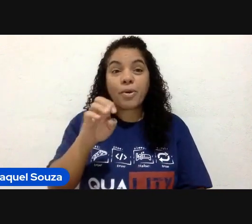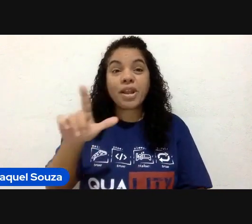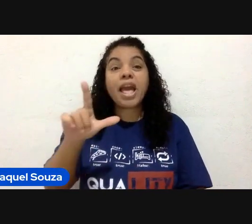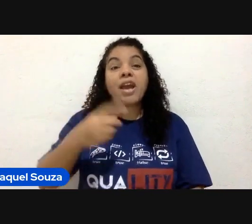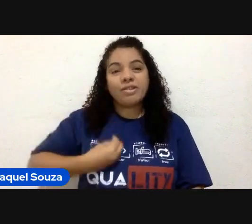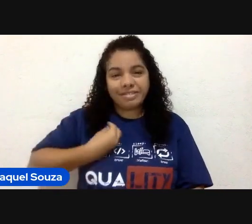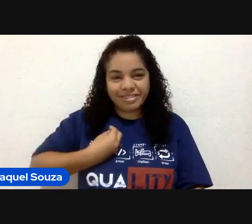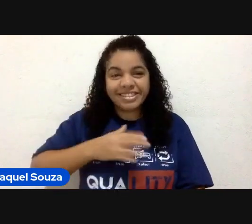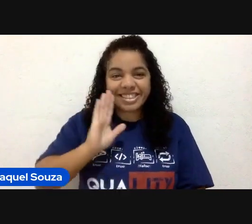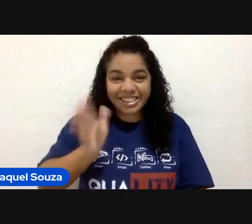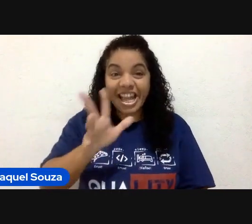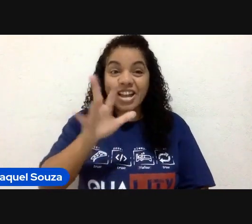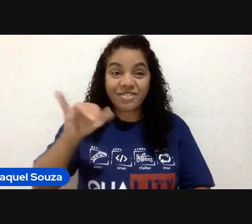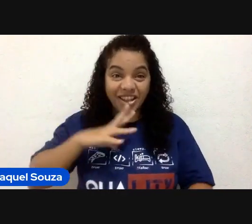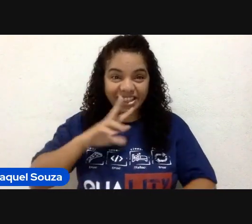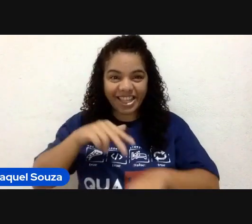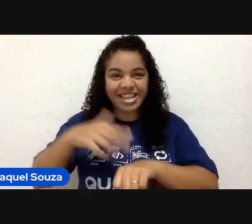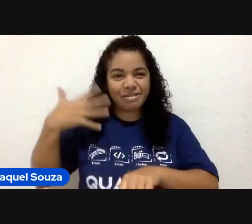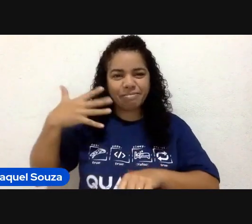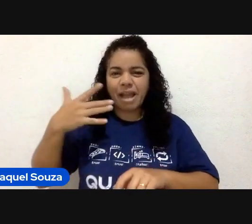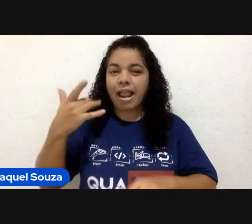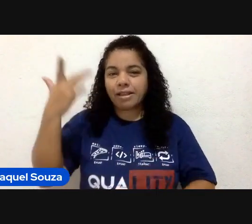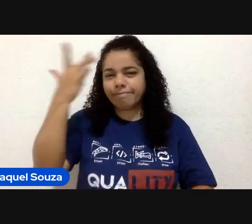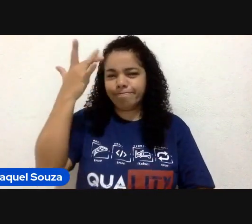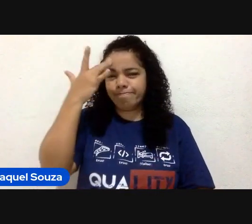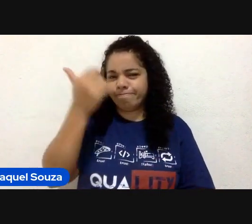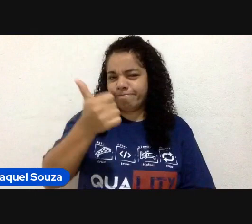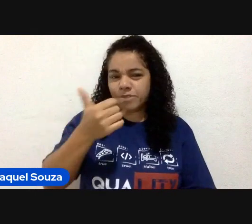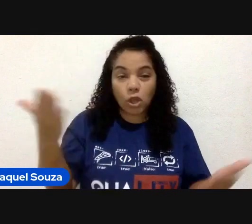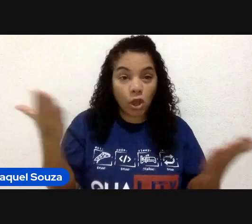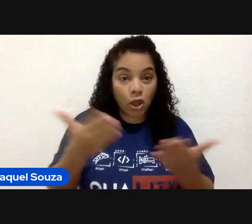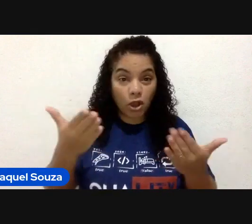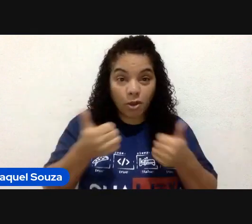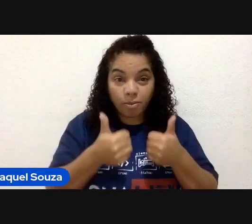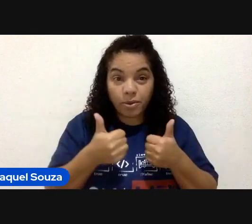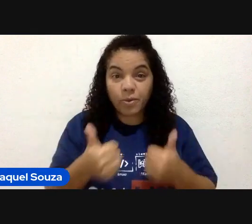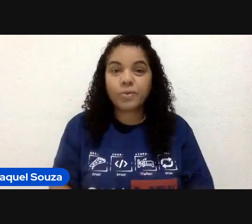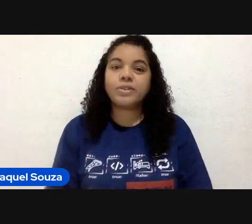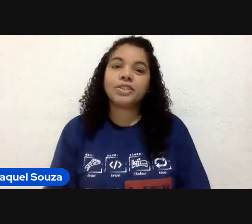já. Borel também vai ter uma palestra top hoje. Top, top, top.